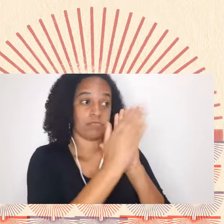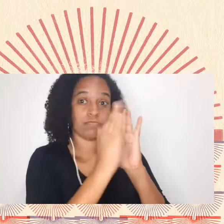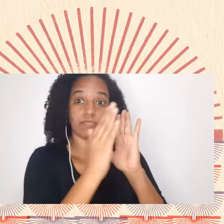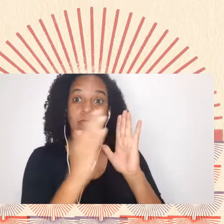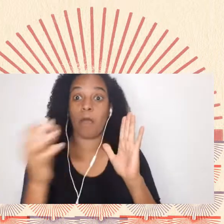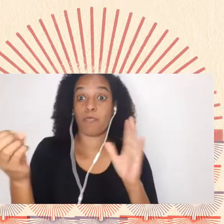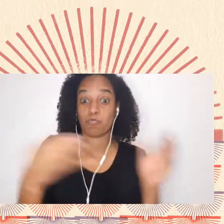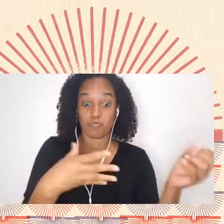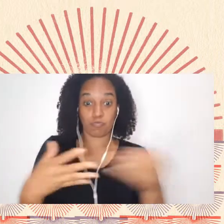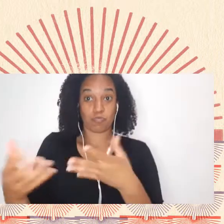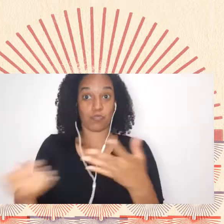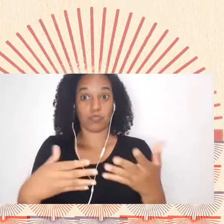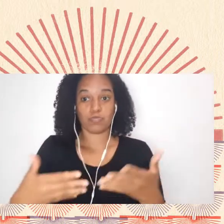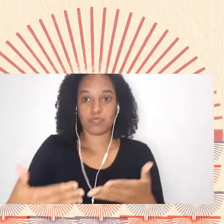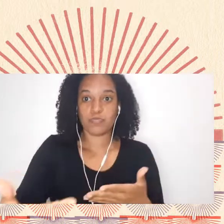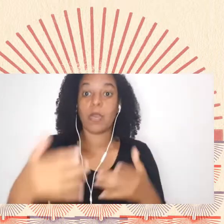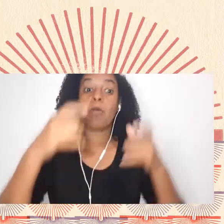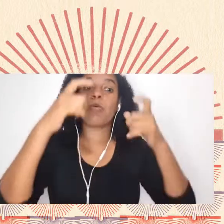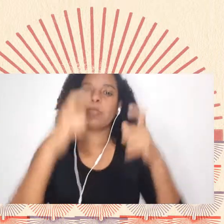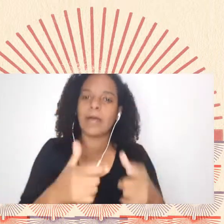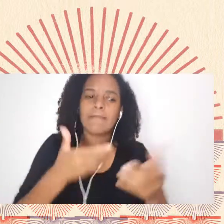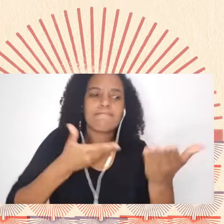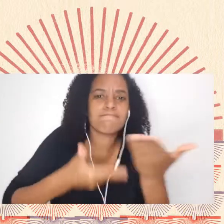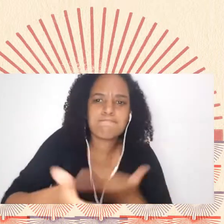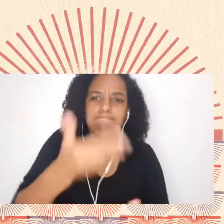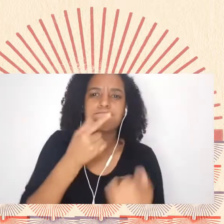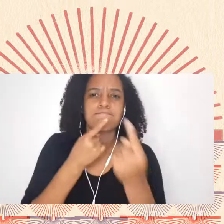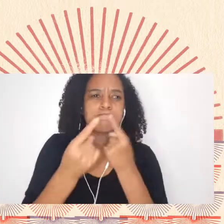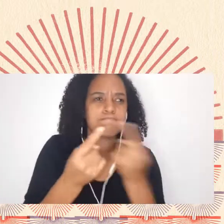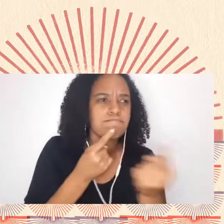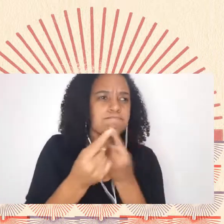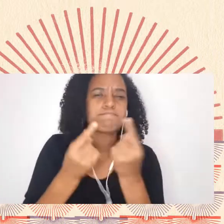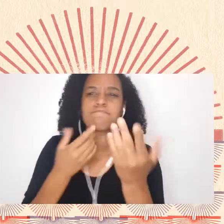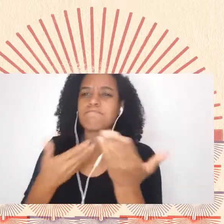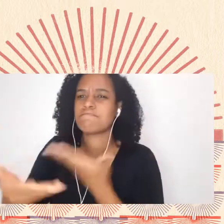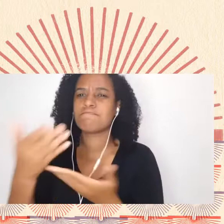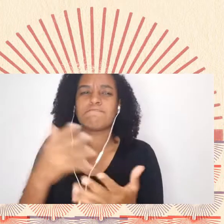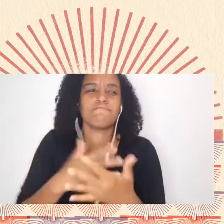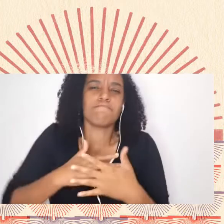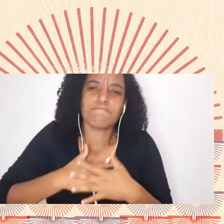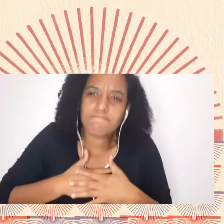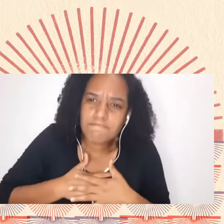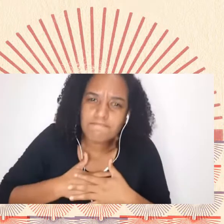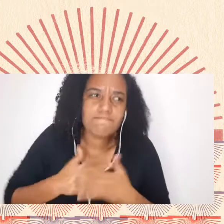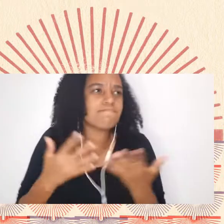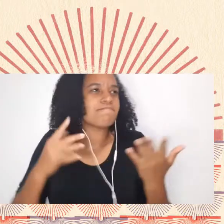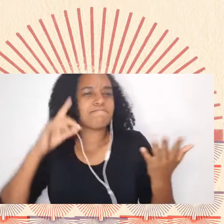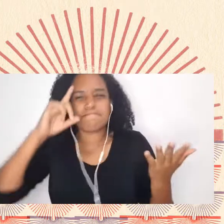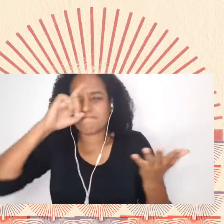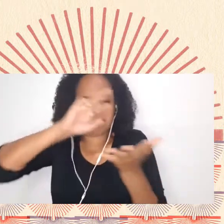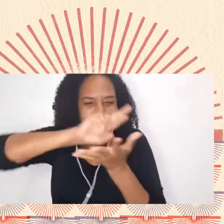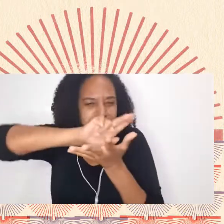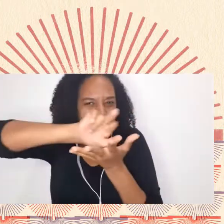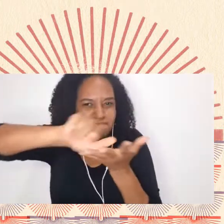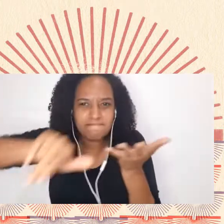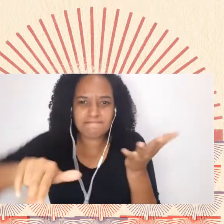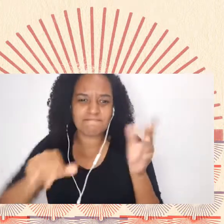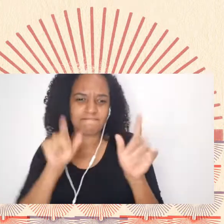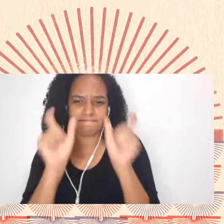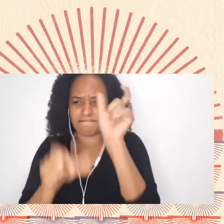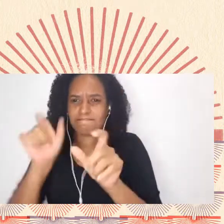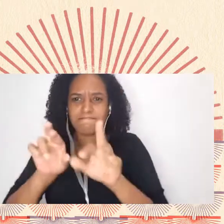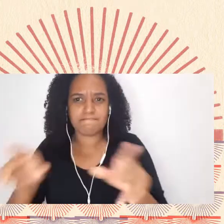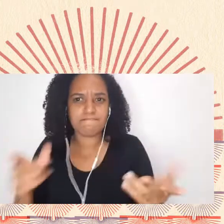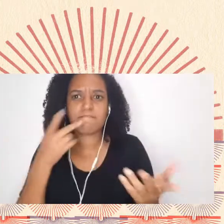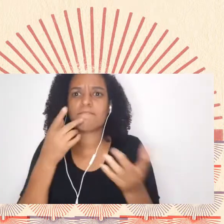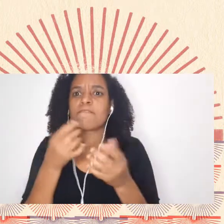contemporânea como espaço de discussão, de troca, afeto, complexidade, diversidade,